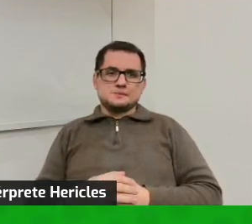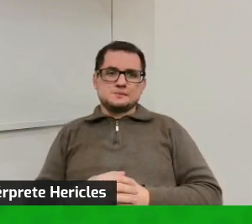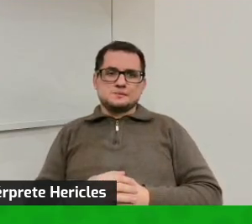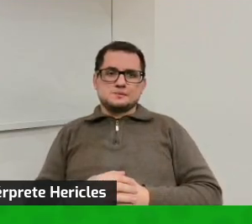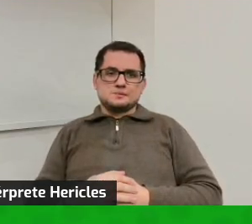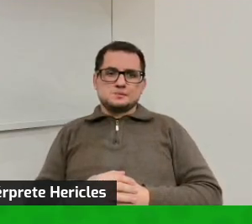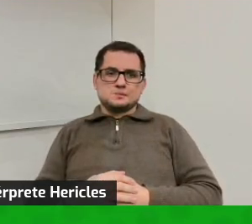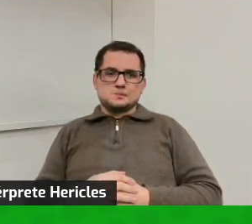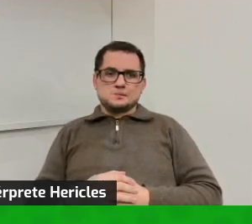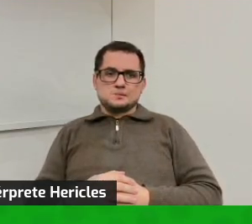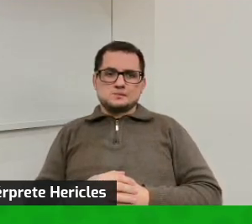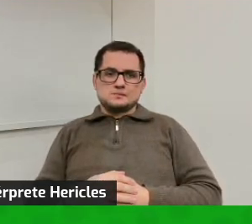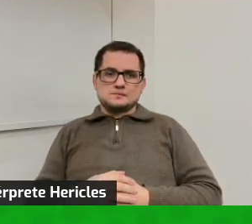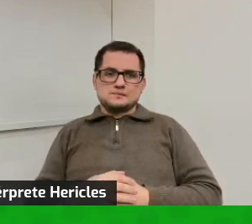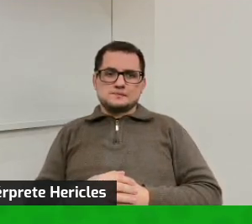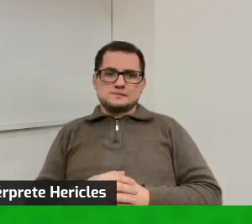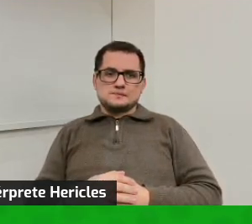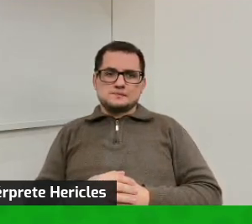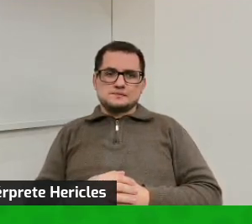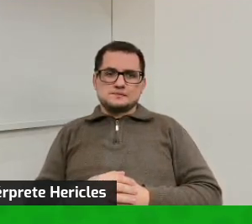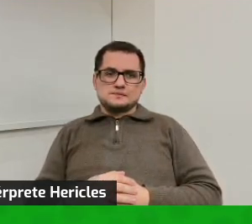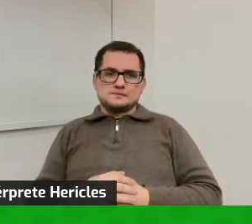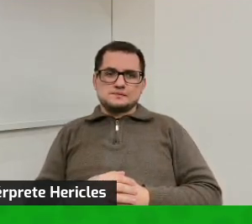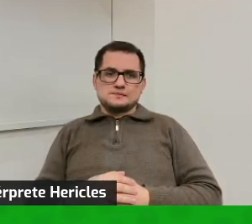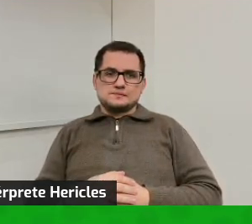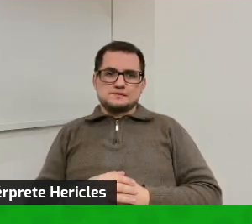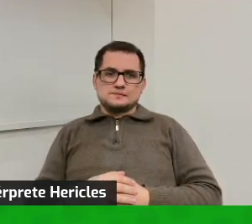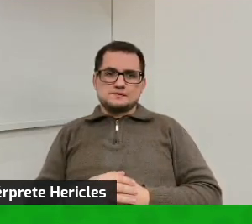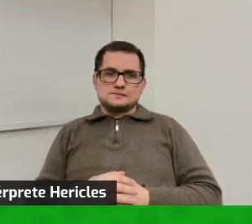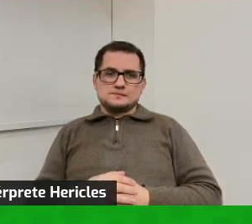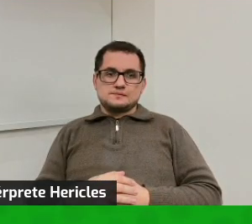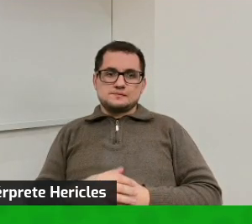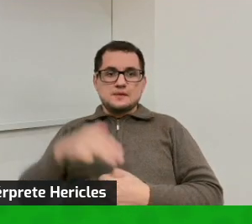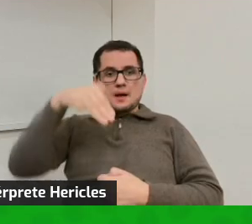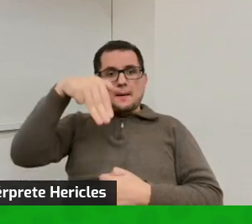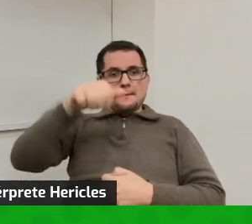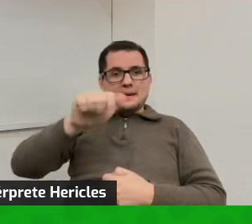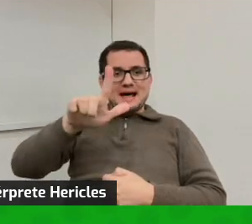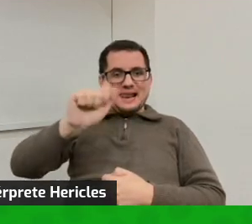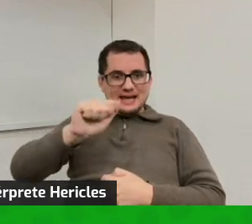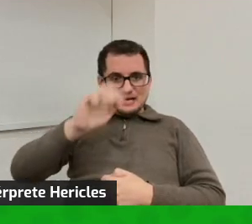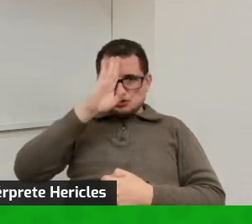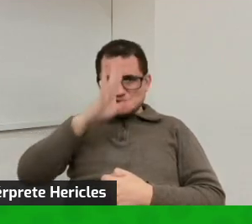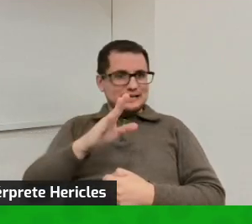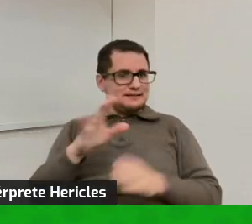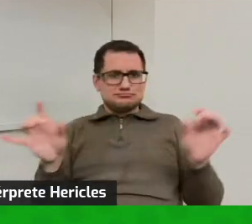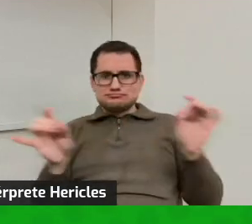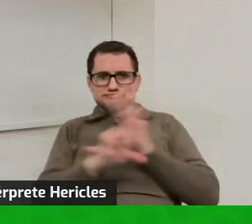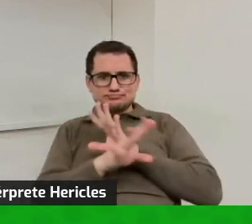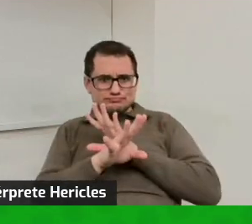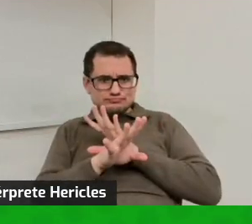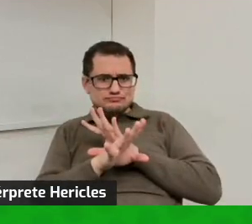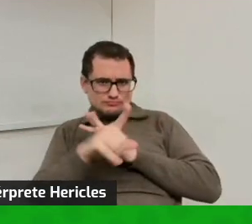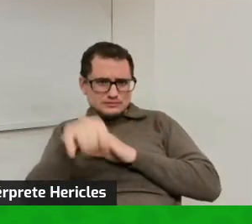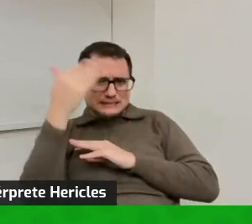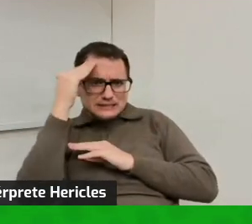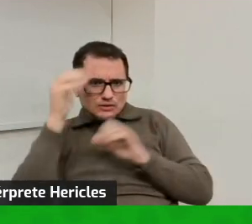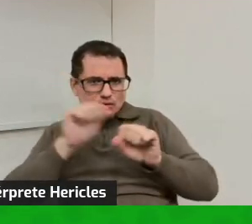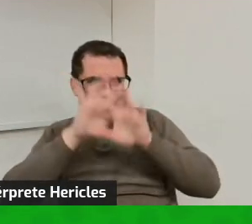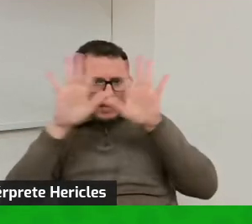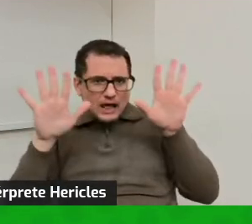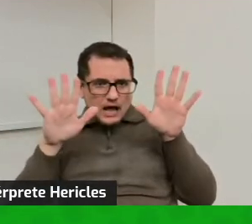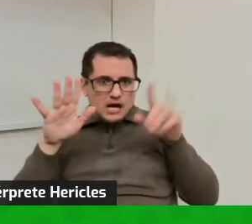Beleza. Mala direta era isso. E como é que foi, pessoal? Ficou claro? Ficou alguma dúvida? Já